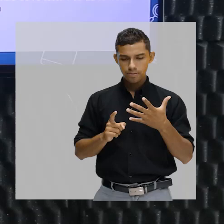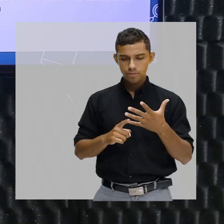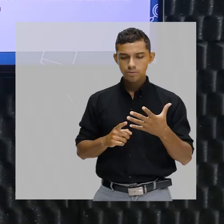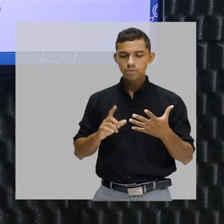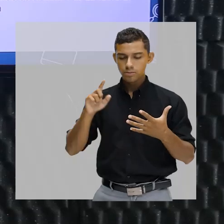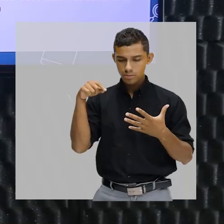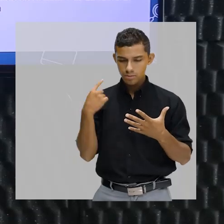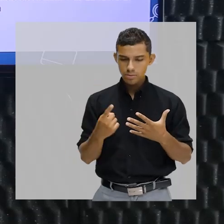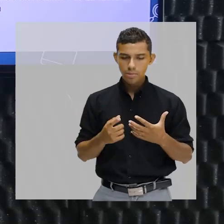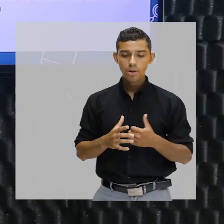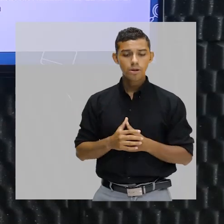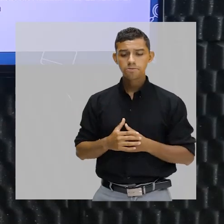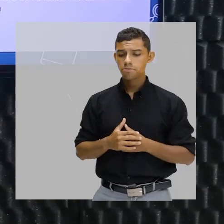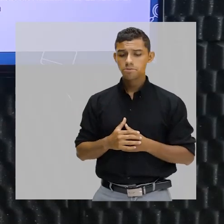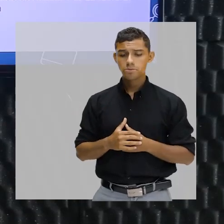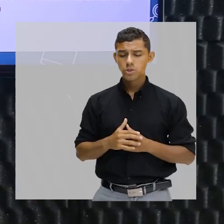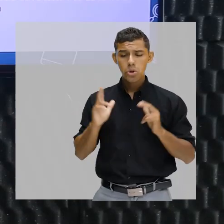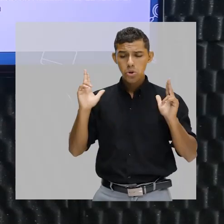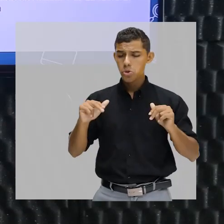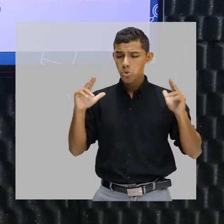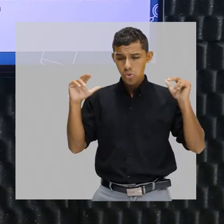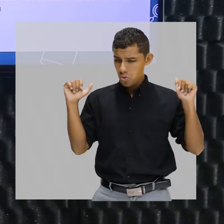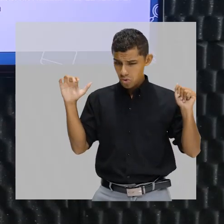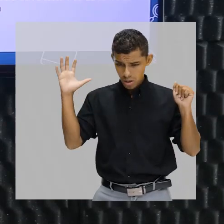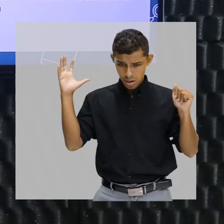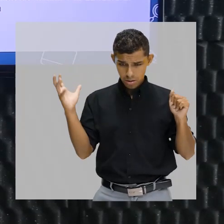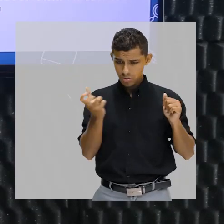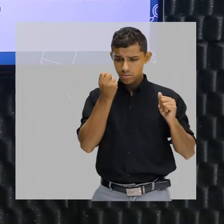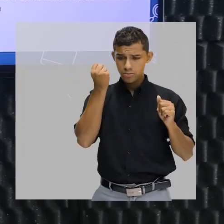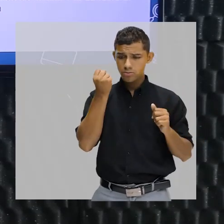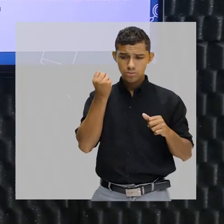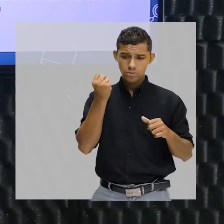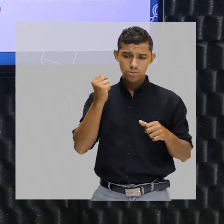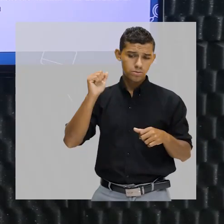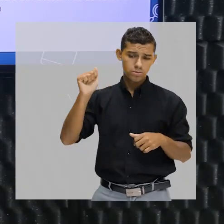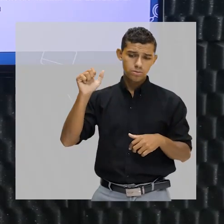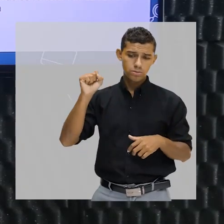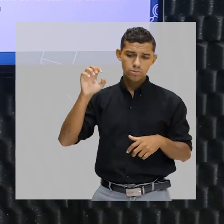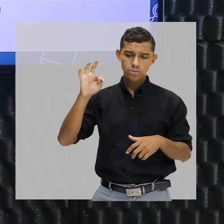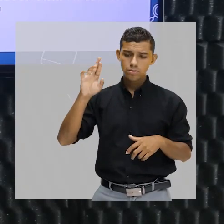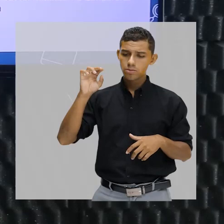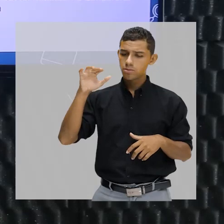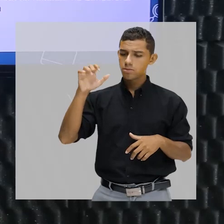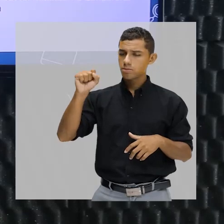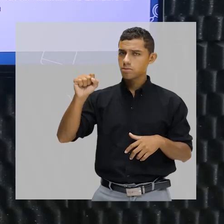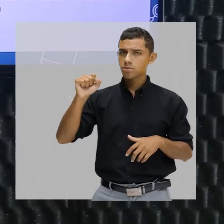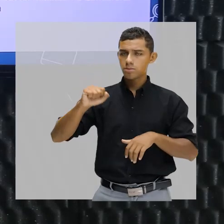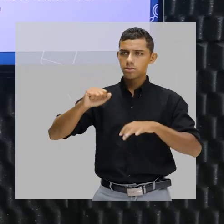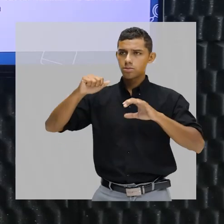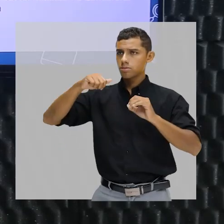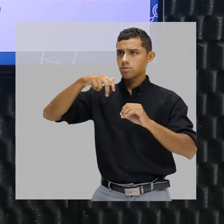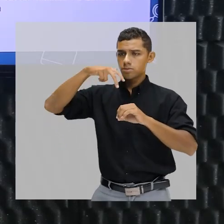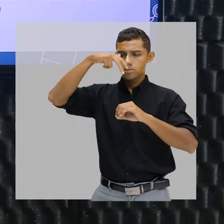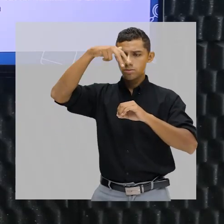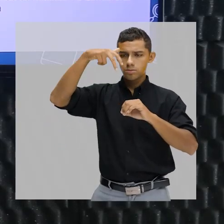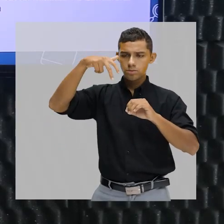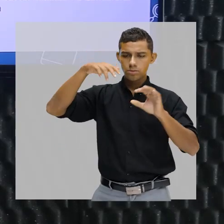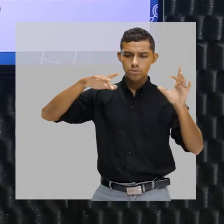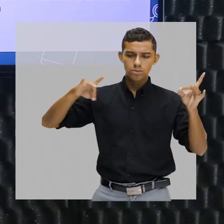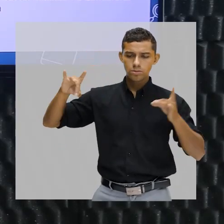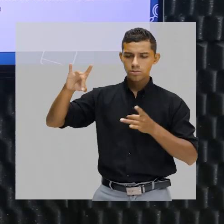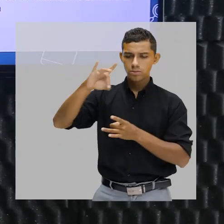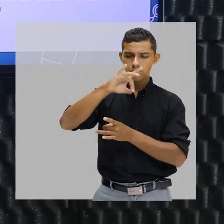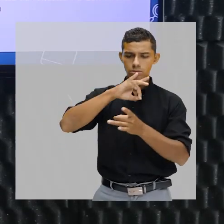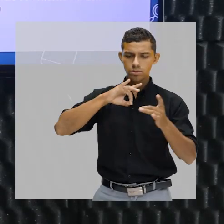A próxima, né? Nunca poderiam ser captadas por um astronauta no espaço. Isso está falando das ondas de rádio,